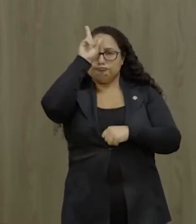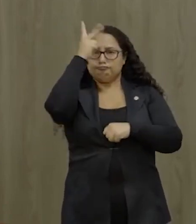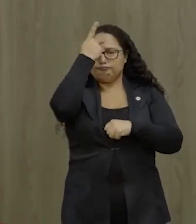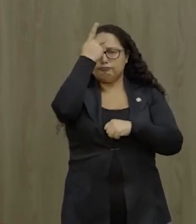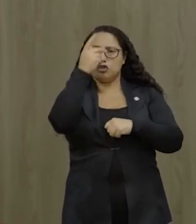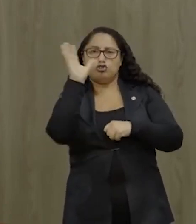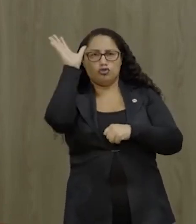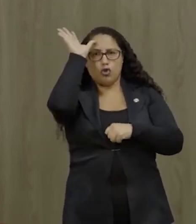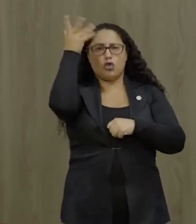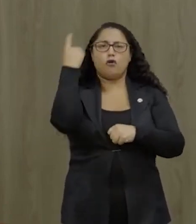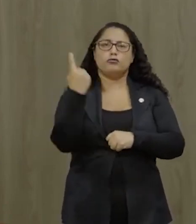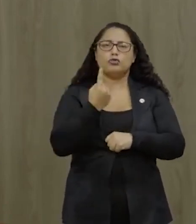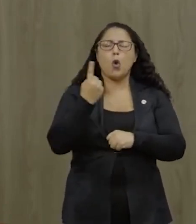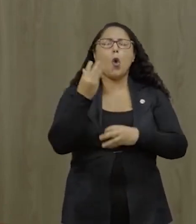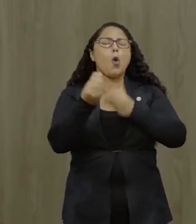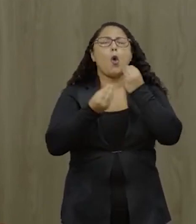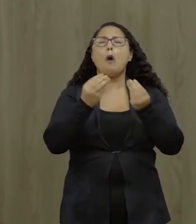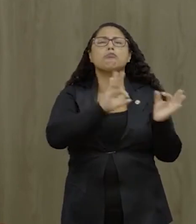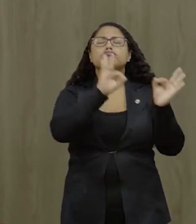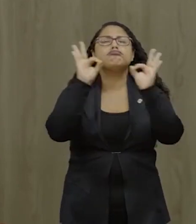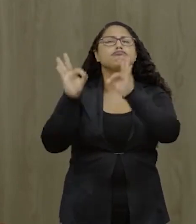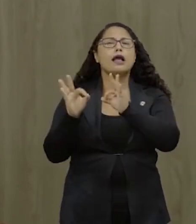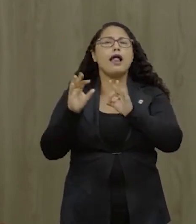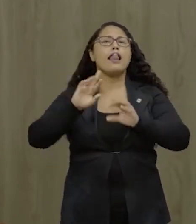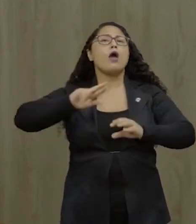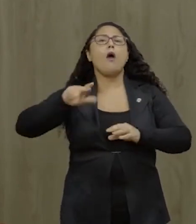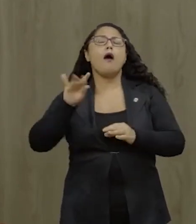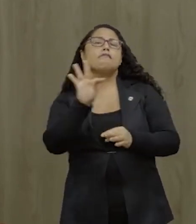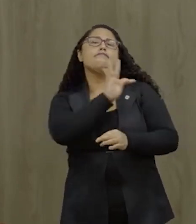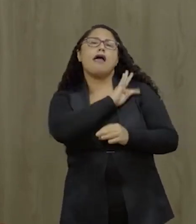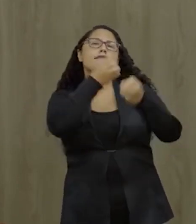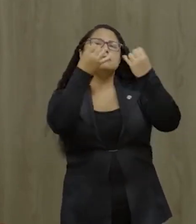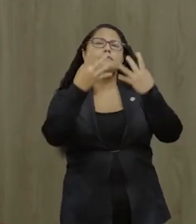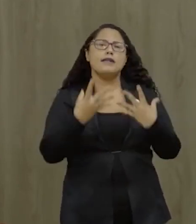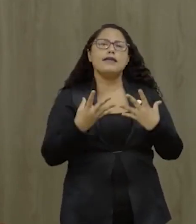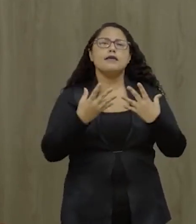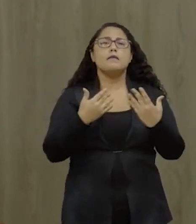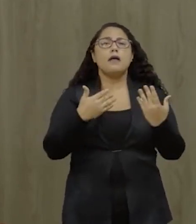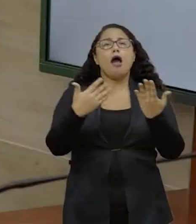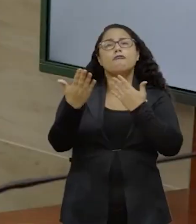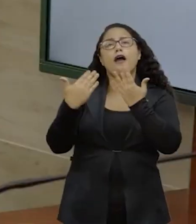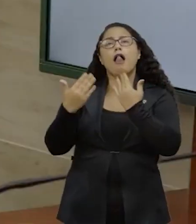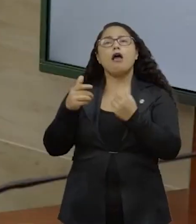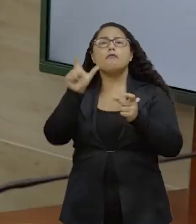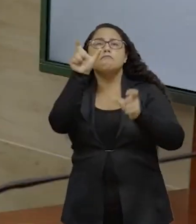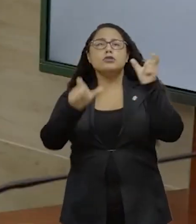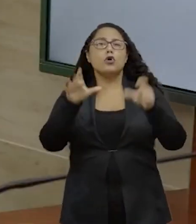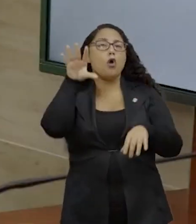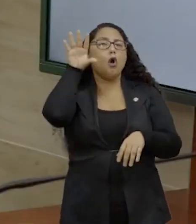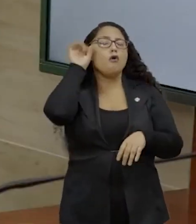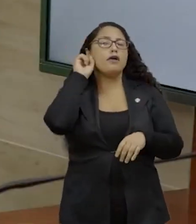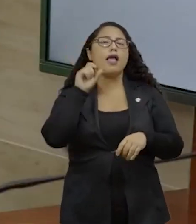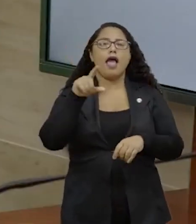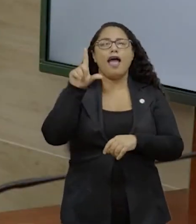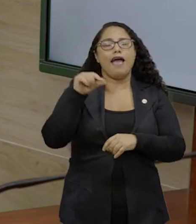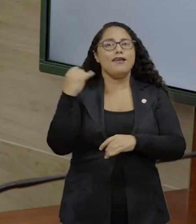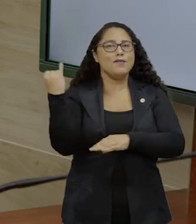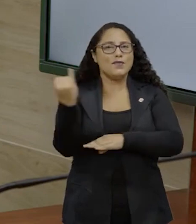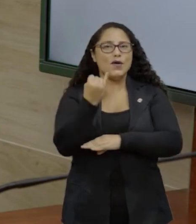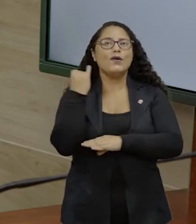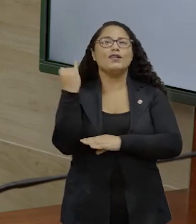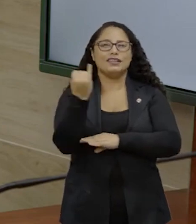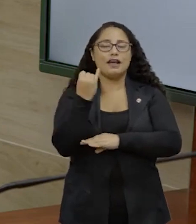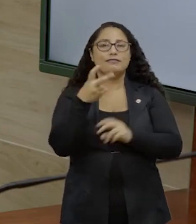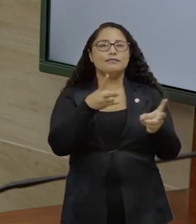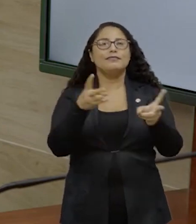própria. Como que isso ocorre? Numa forma não tão técnica, mas Sim. palatável para quem está ouvindo. Bom, isso é importante,